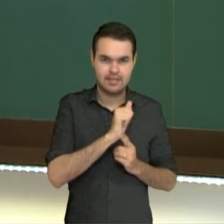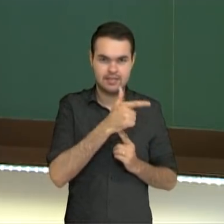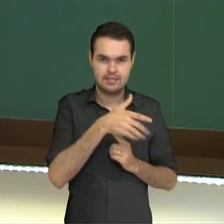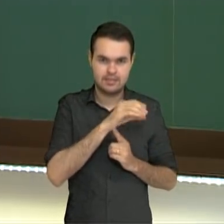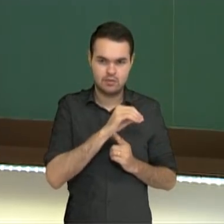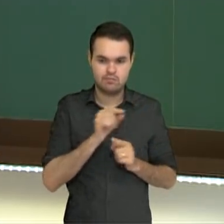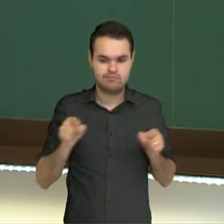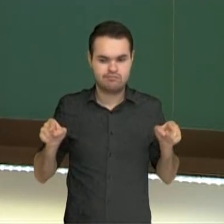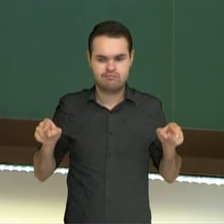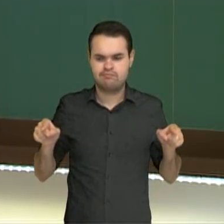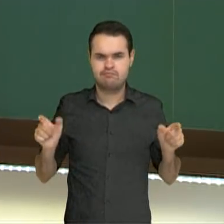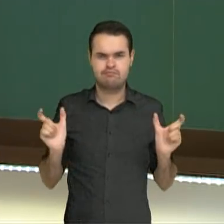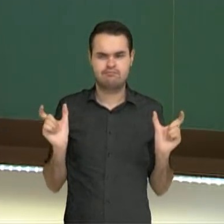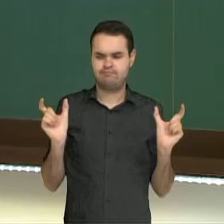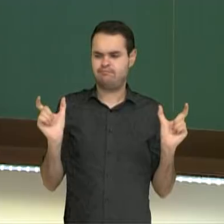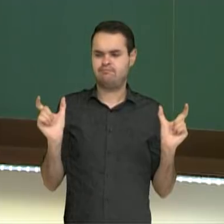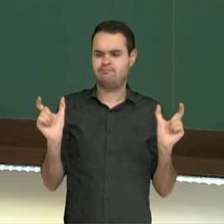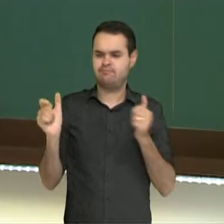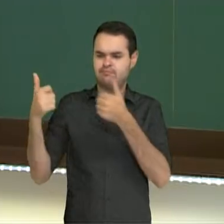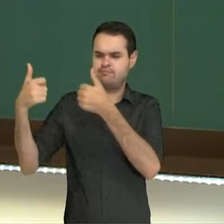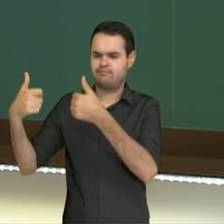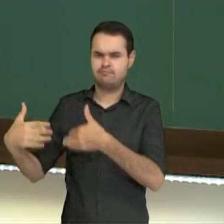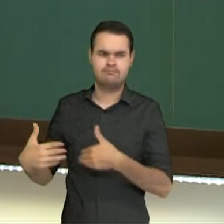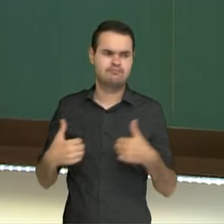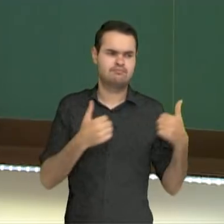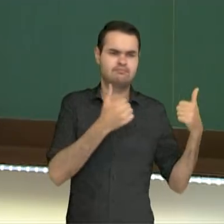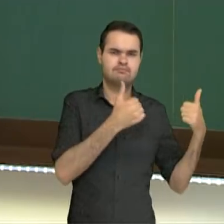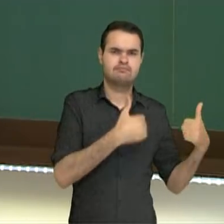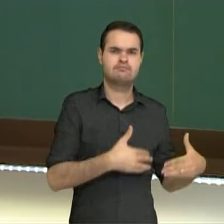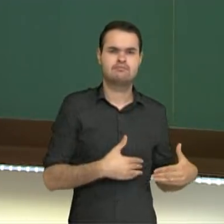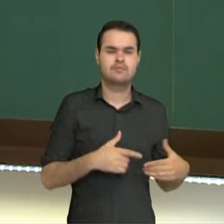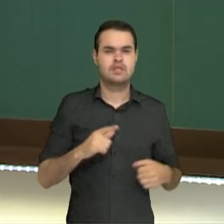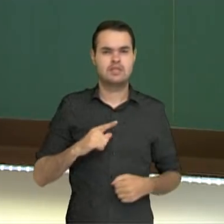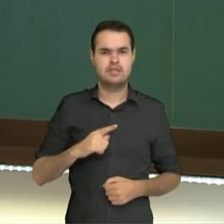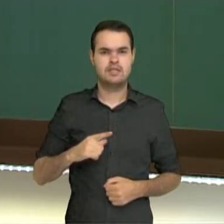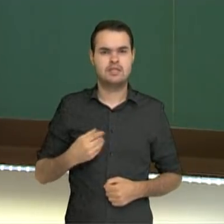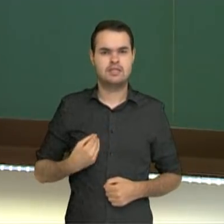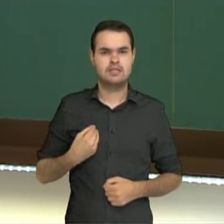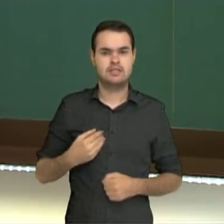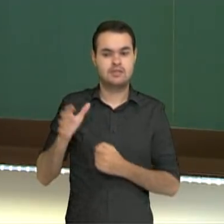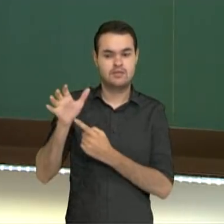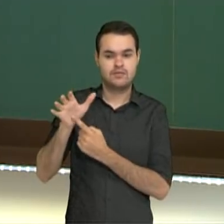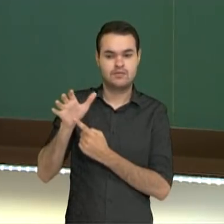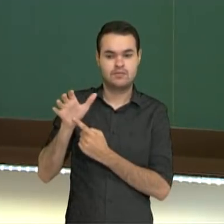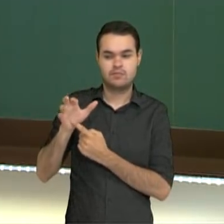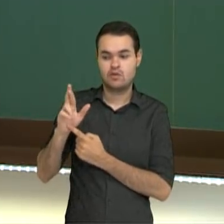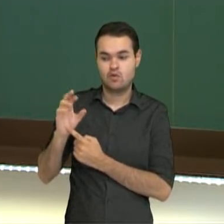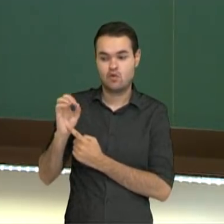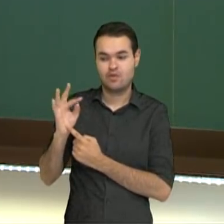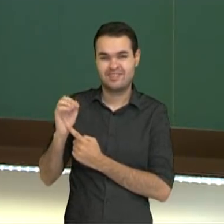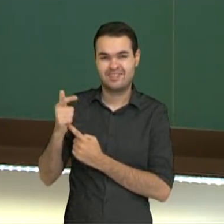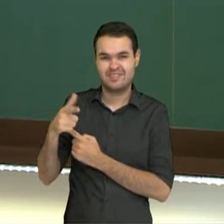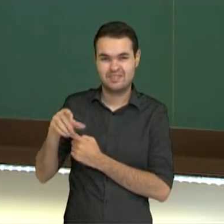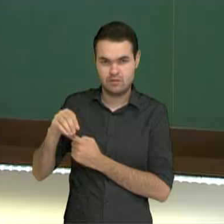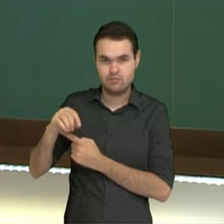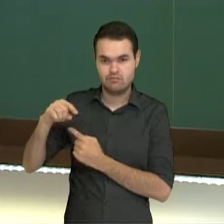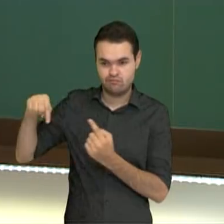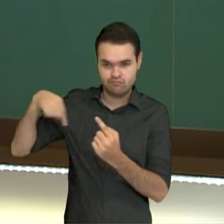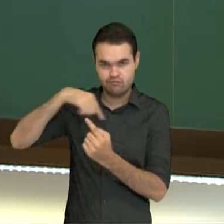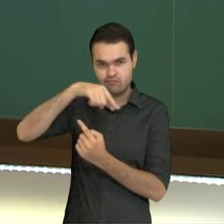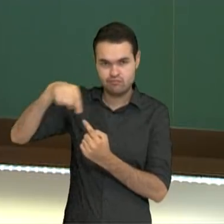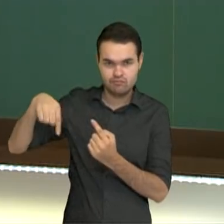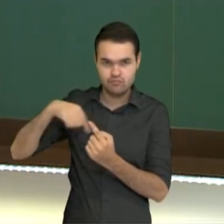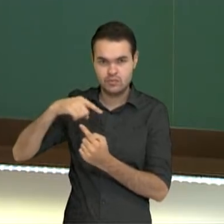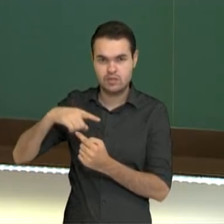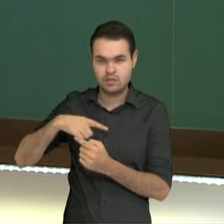que consequências que nós vamos conhecer. Os fusos horários, que são baseados na rotação, as estações do ano e